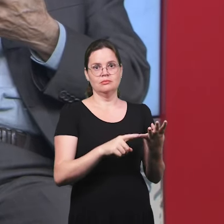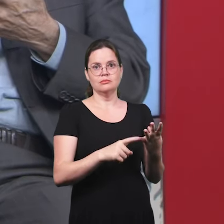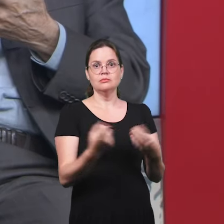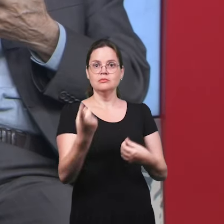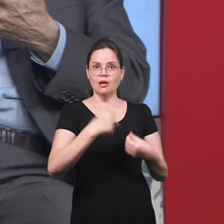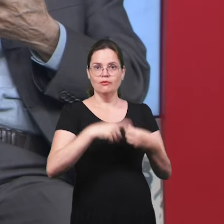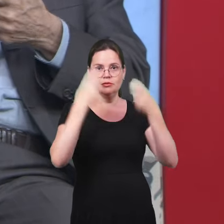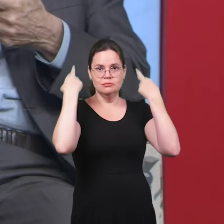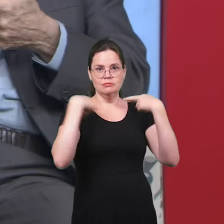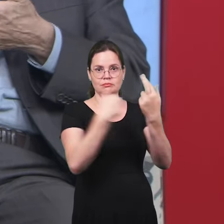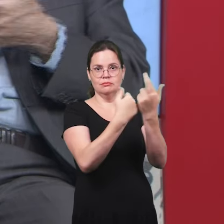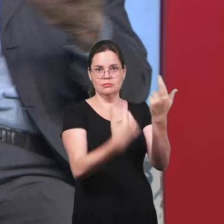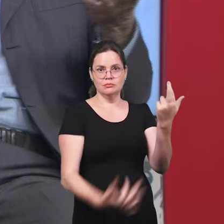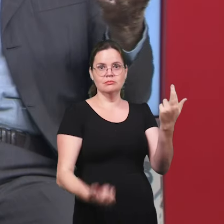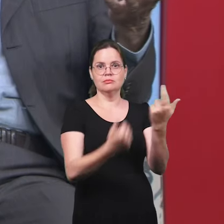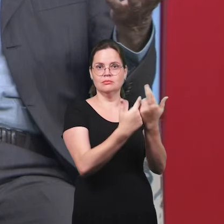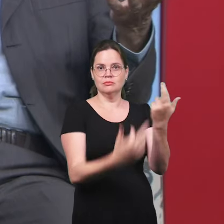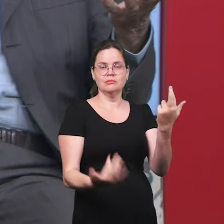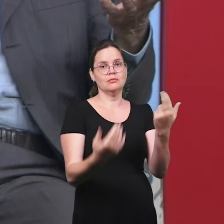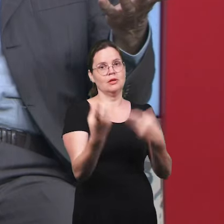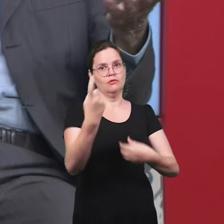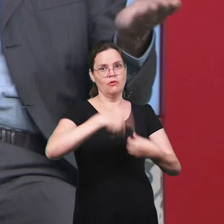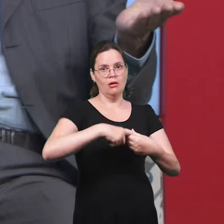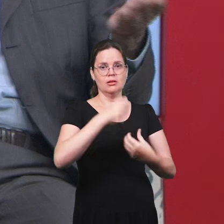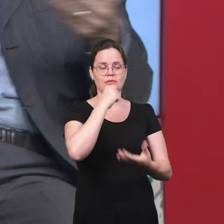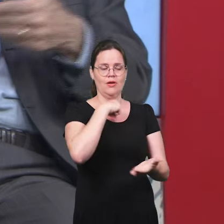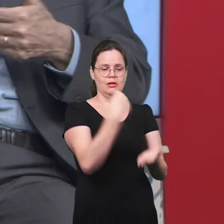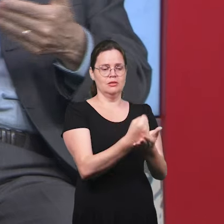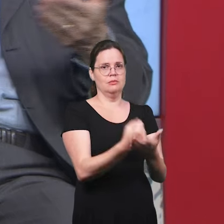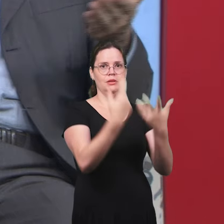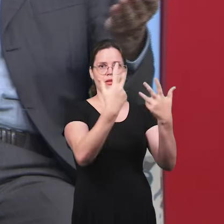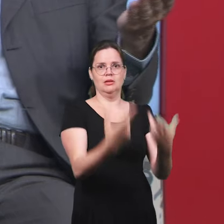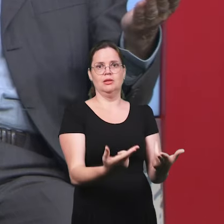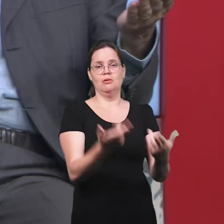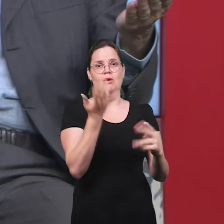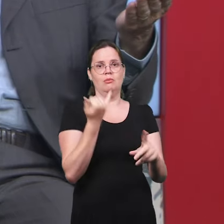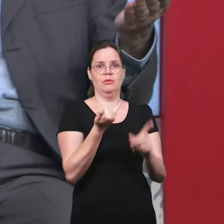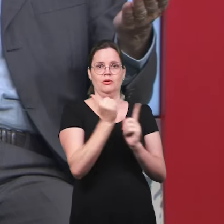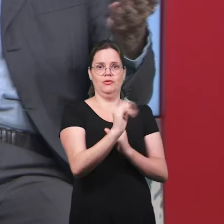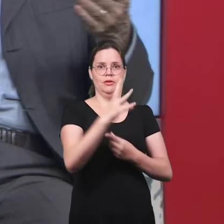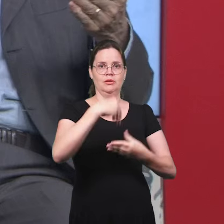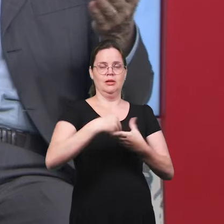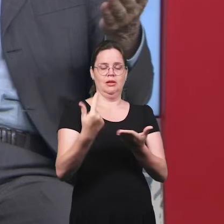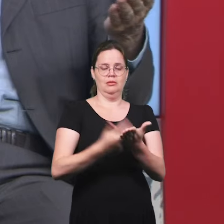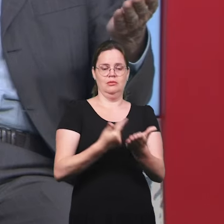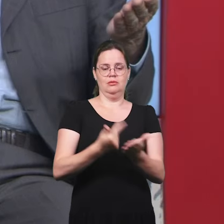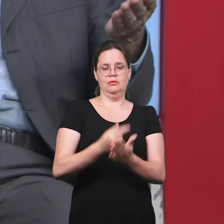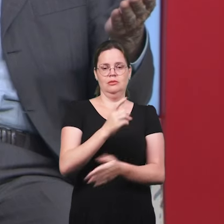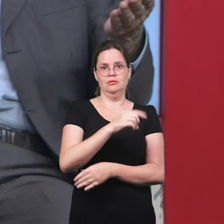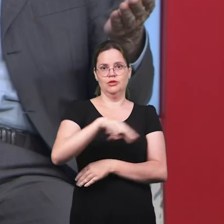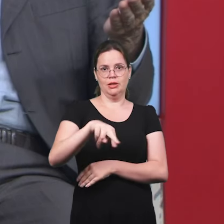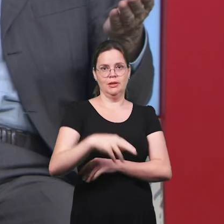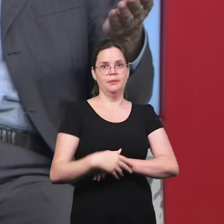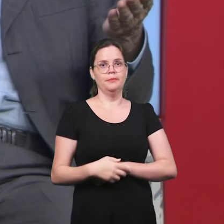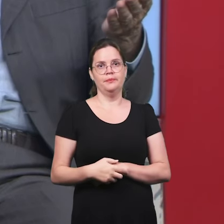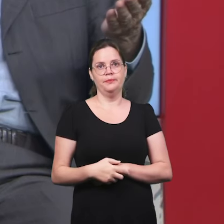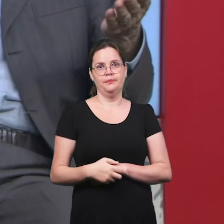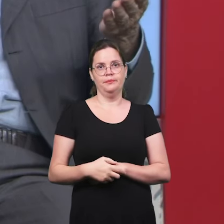volta os sacrifícios, volta o Velho Testamento, tal como foi profetizado para